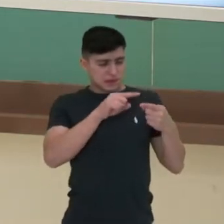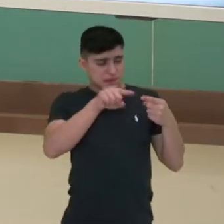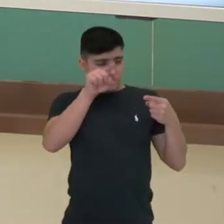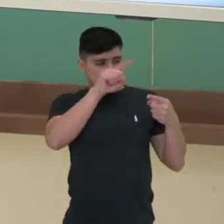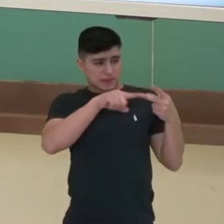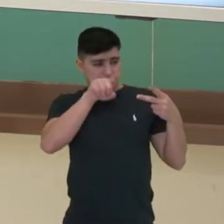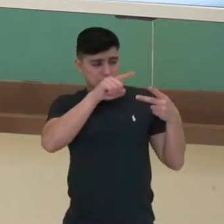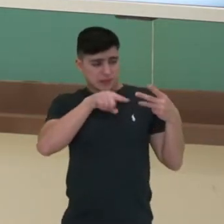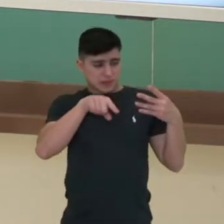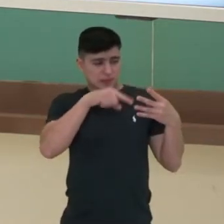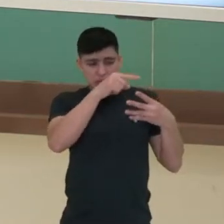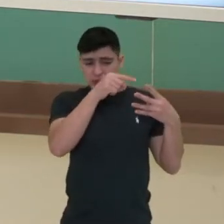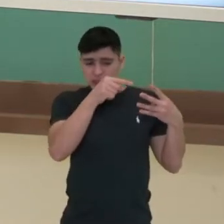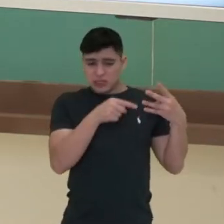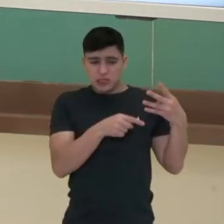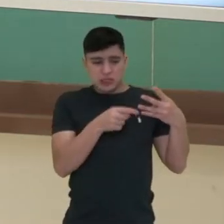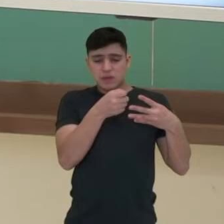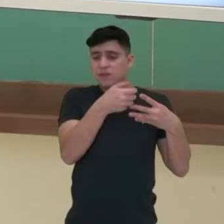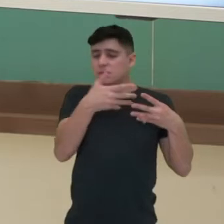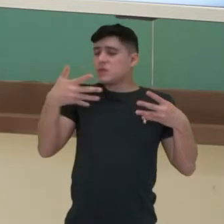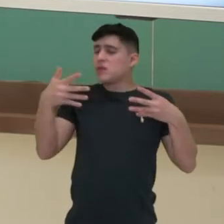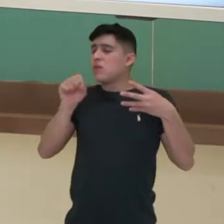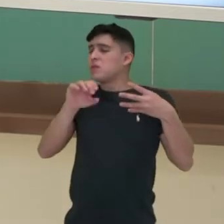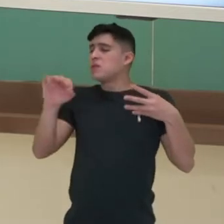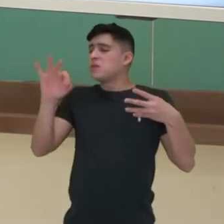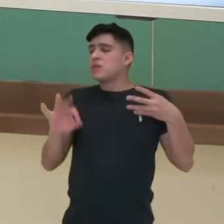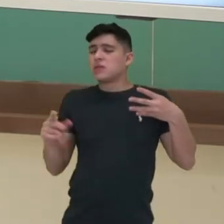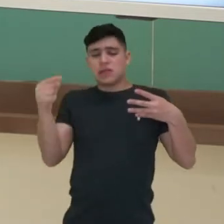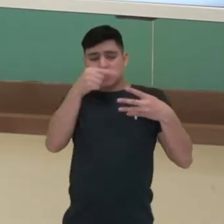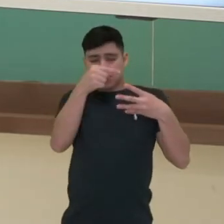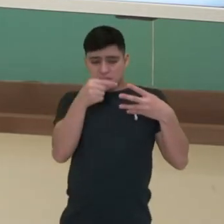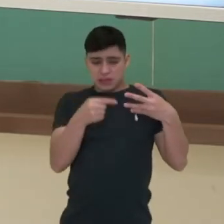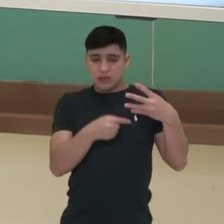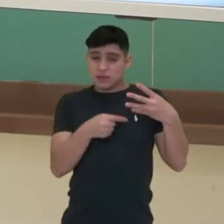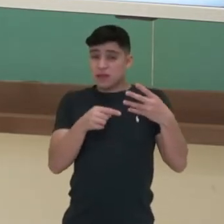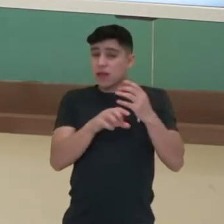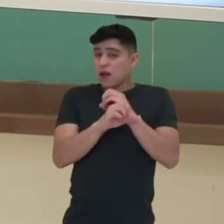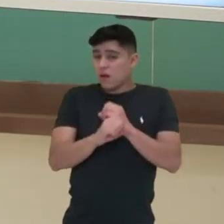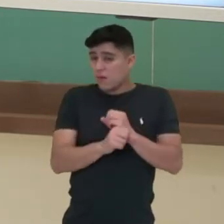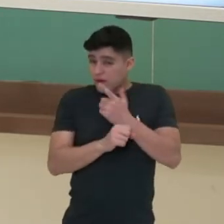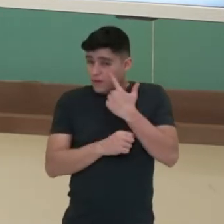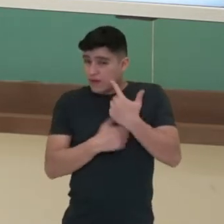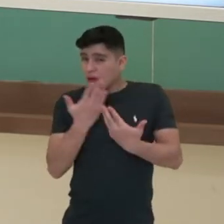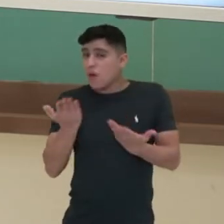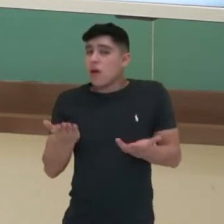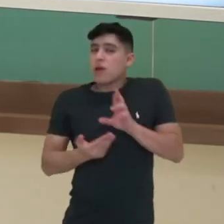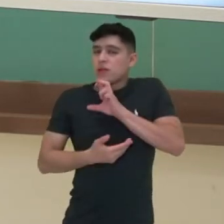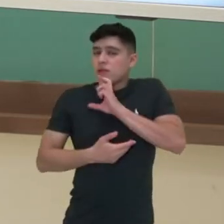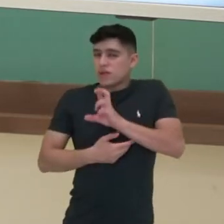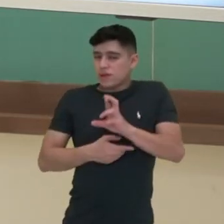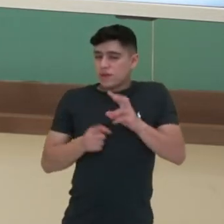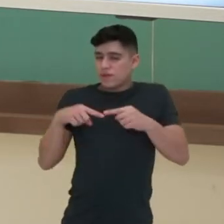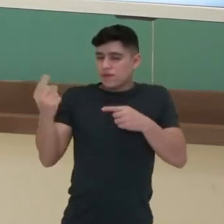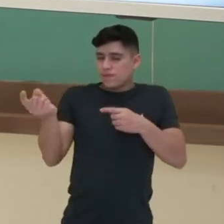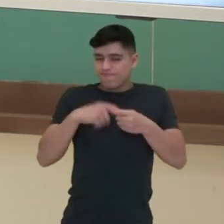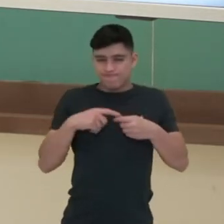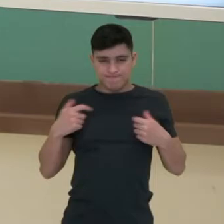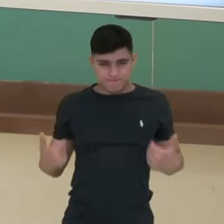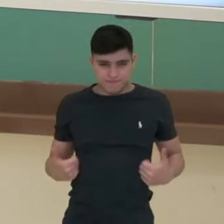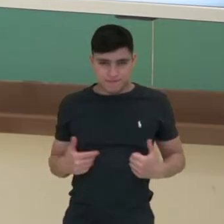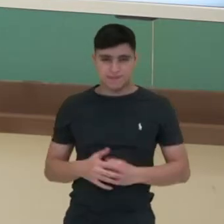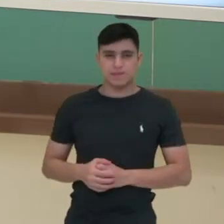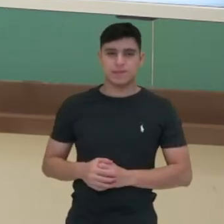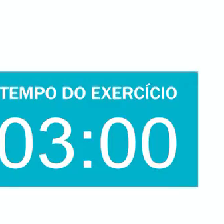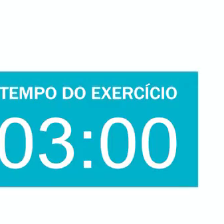fenótipos obtidos? Faz o cruzamento, pode utilizar o Punnett ali e ver o resultado para nós. Já voltamos.